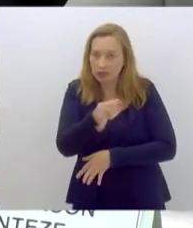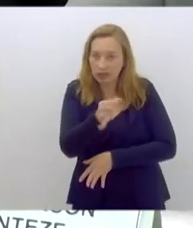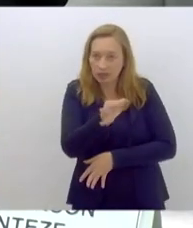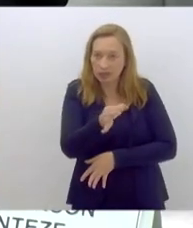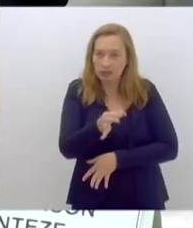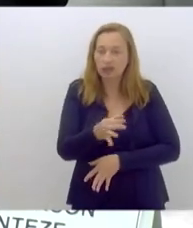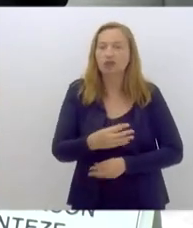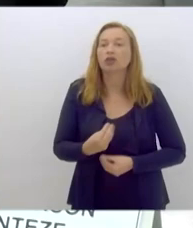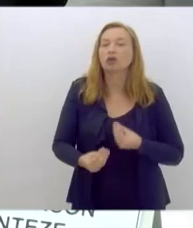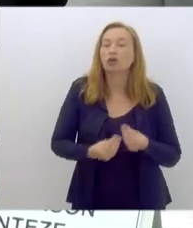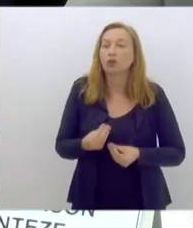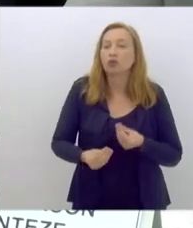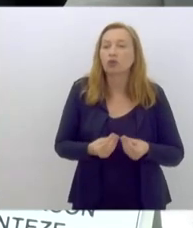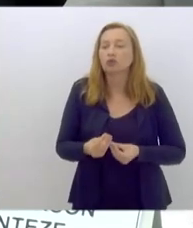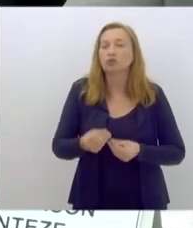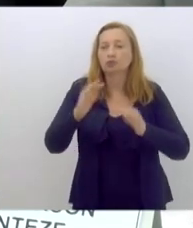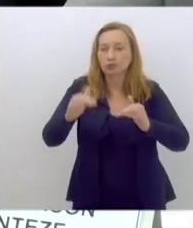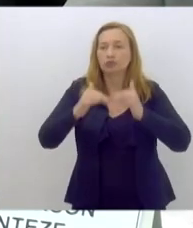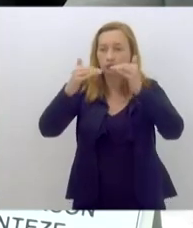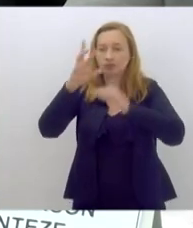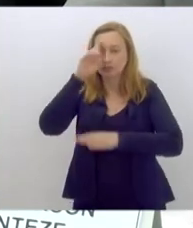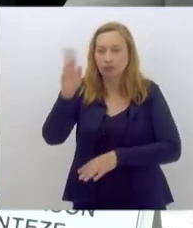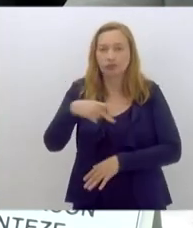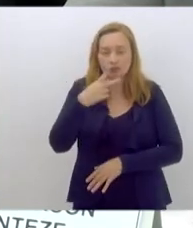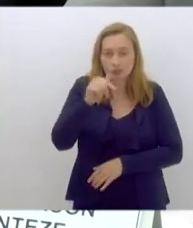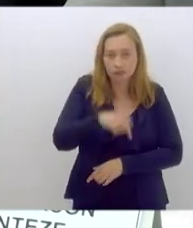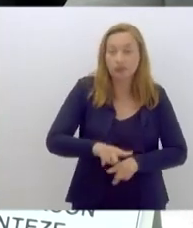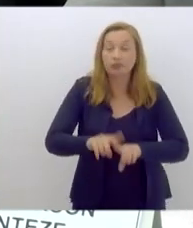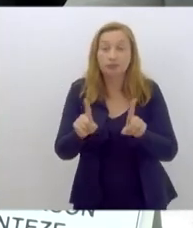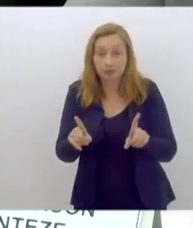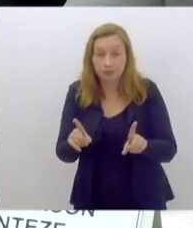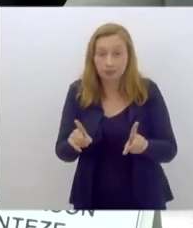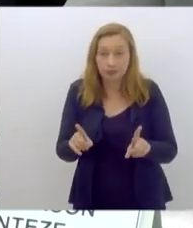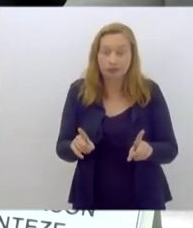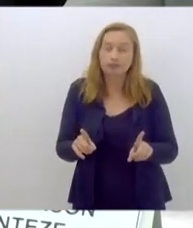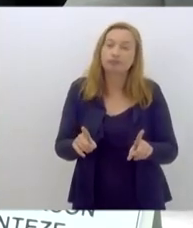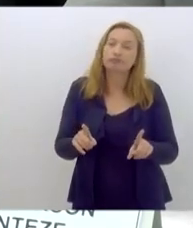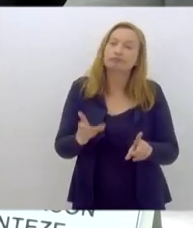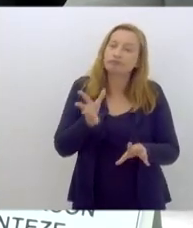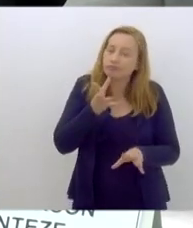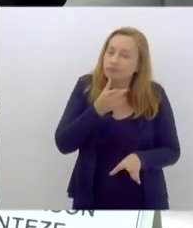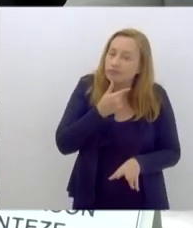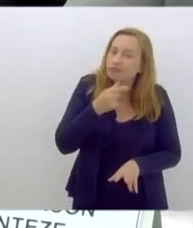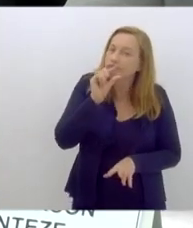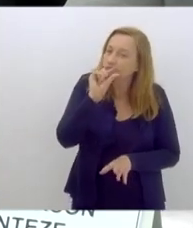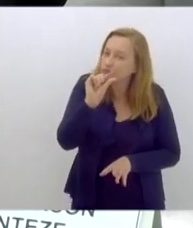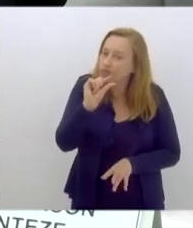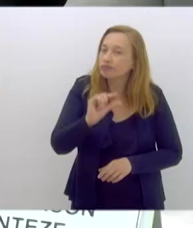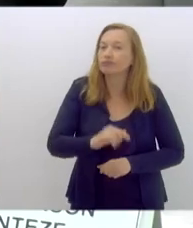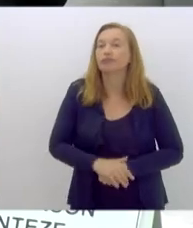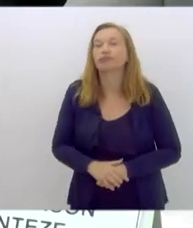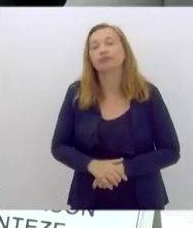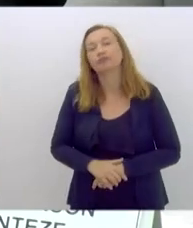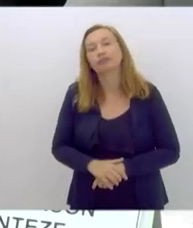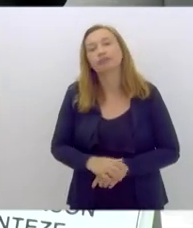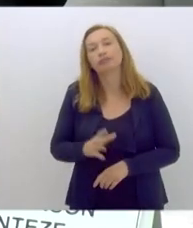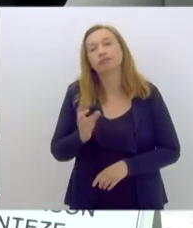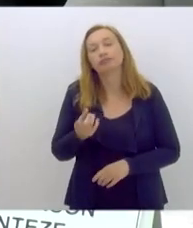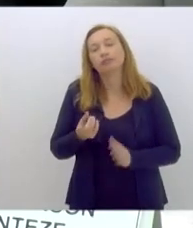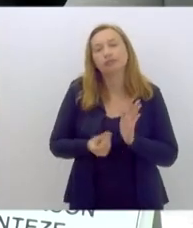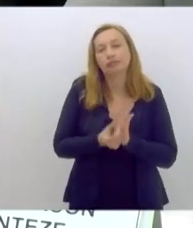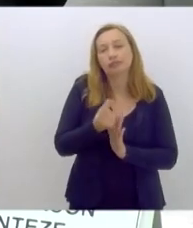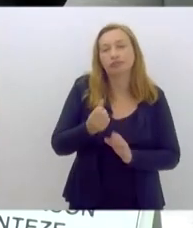de como vossa excelência apresentou aqui mas ela ainda durará algum tempo e o orçamento de